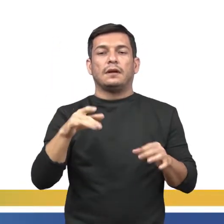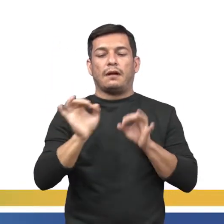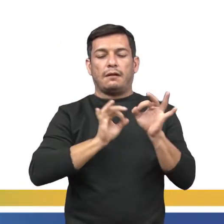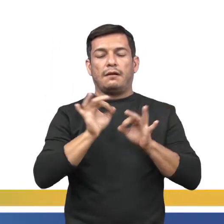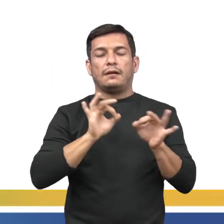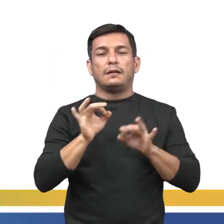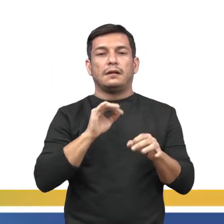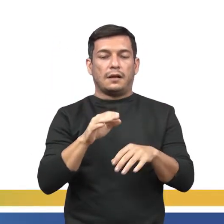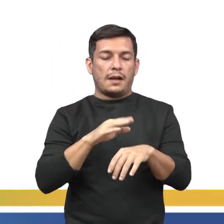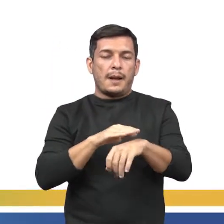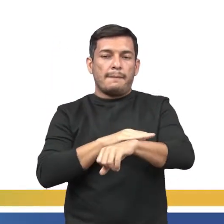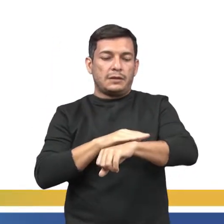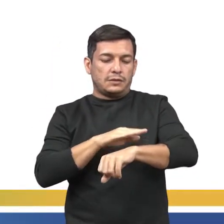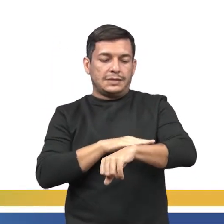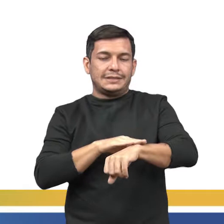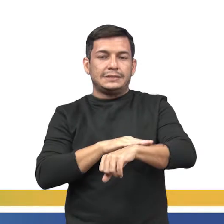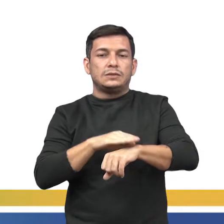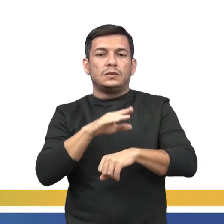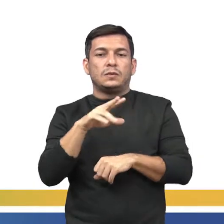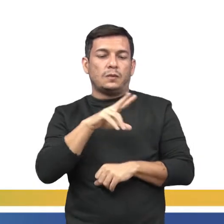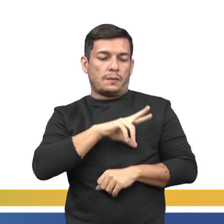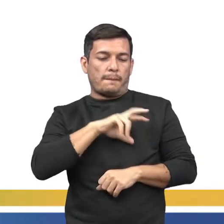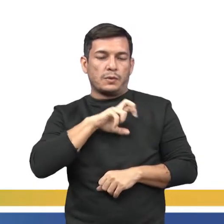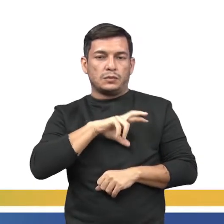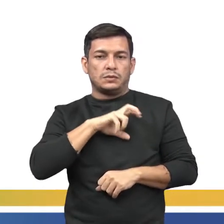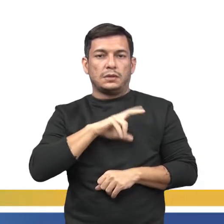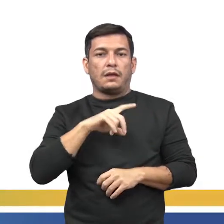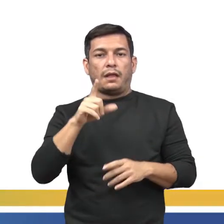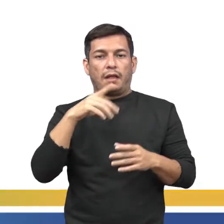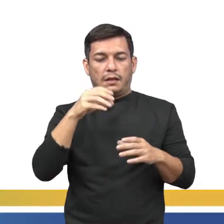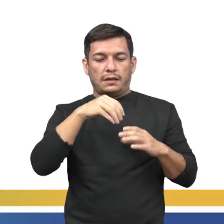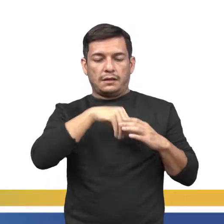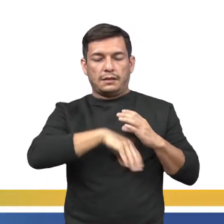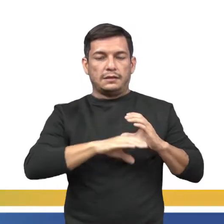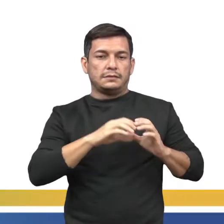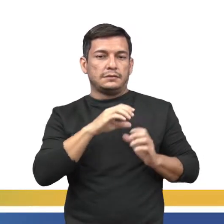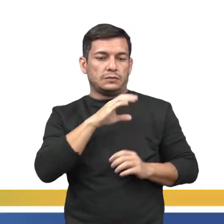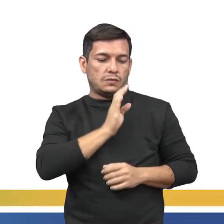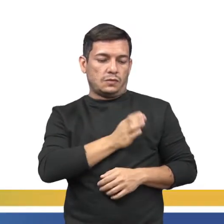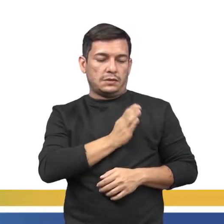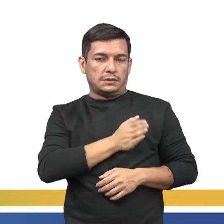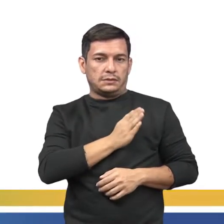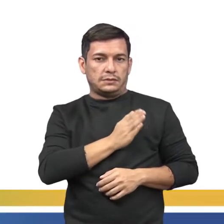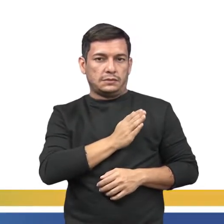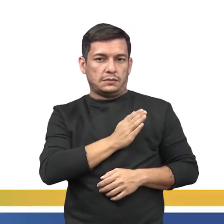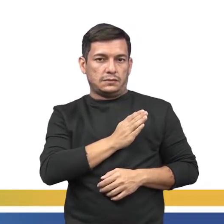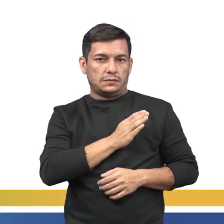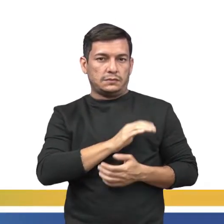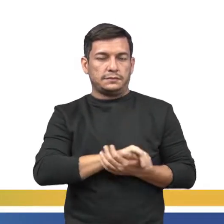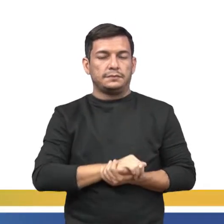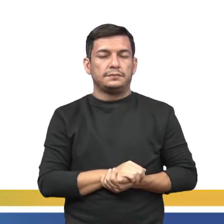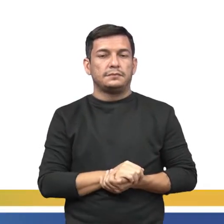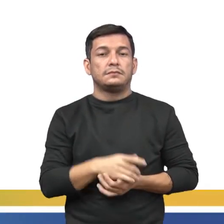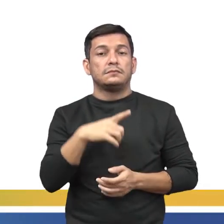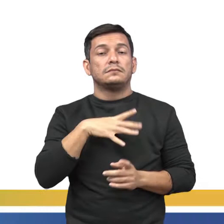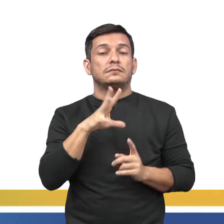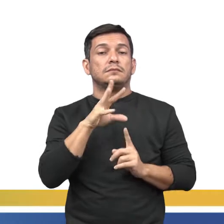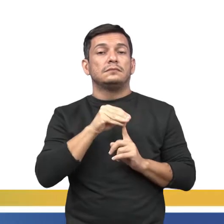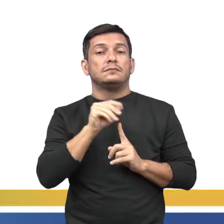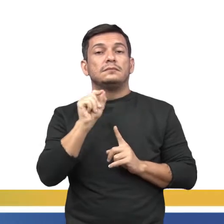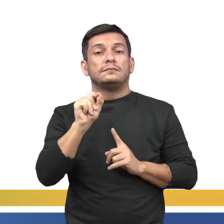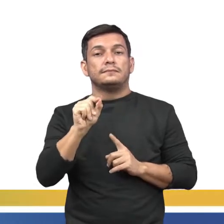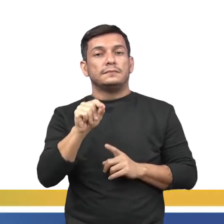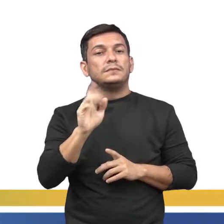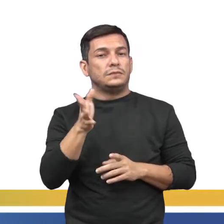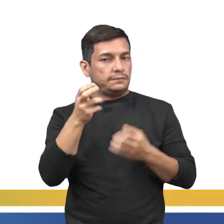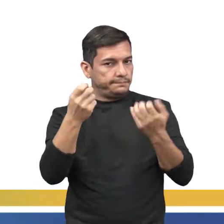formado por um tecido muscular que fica localizado no centro da caixa torácica. E tem a função, como a